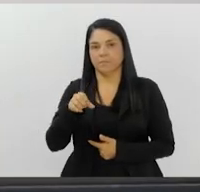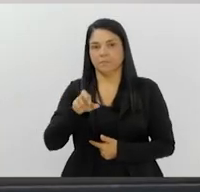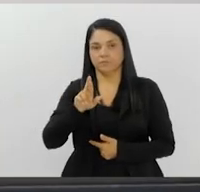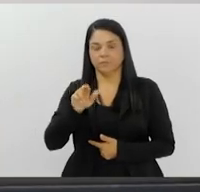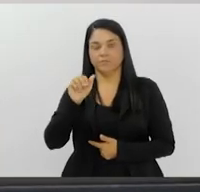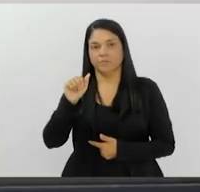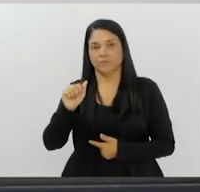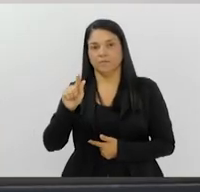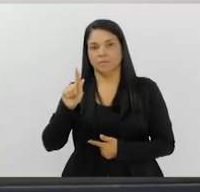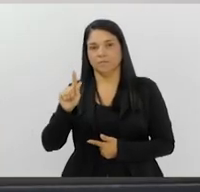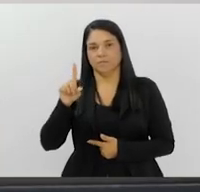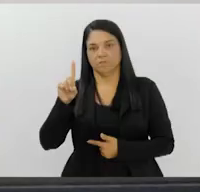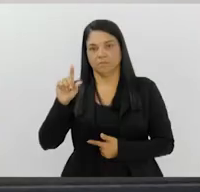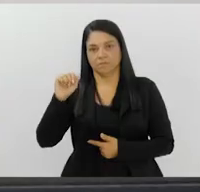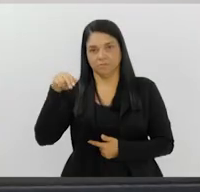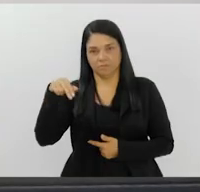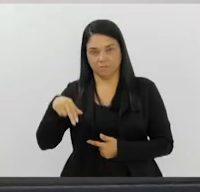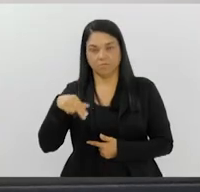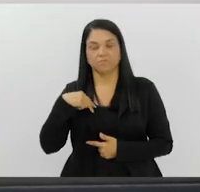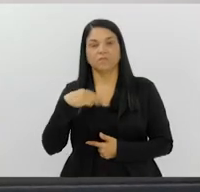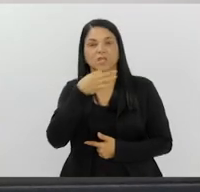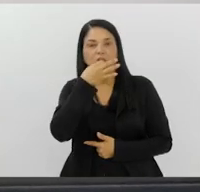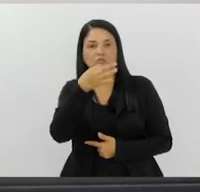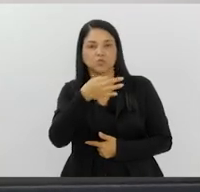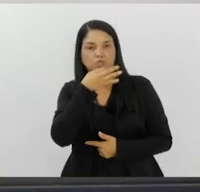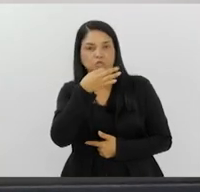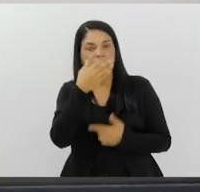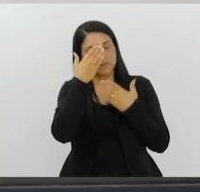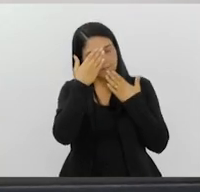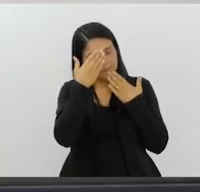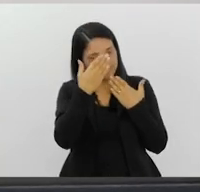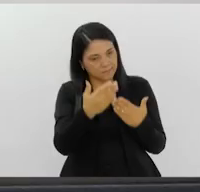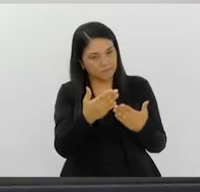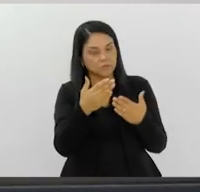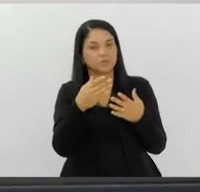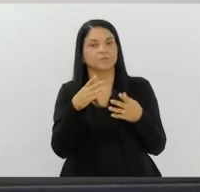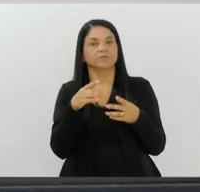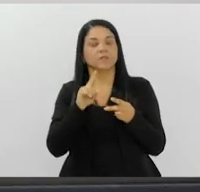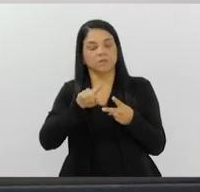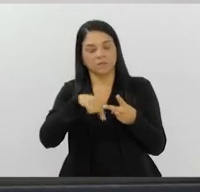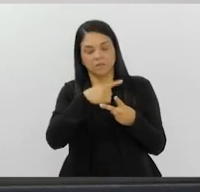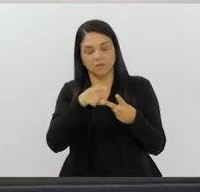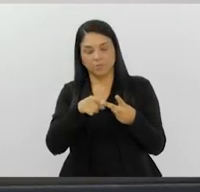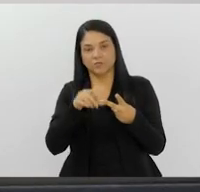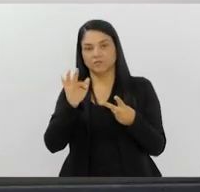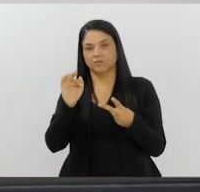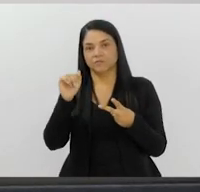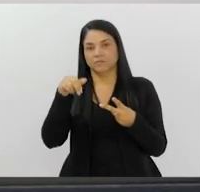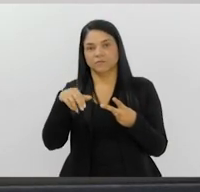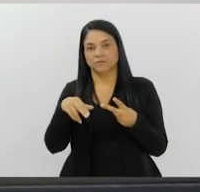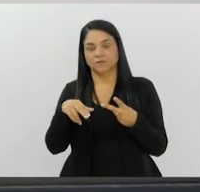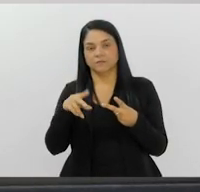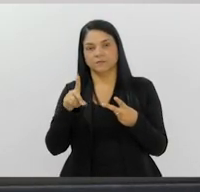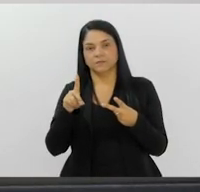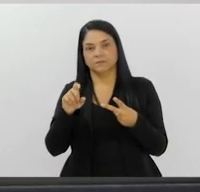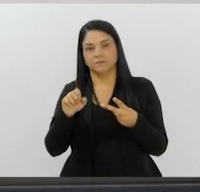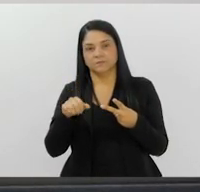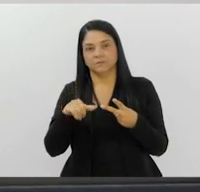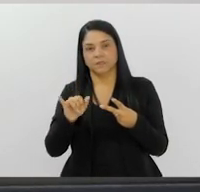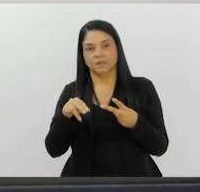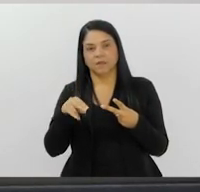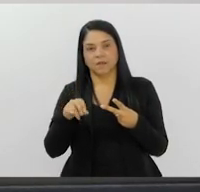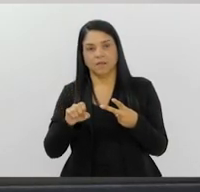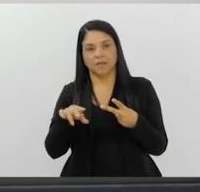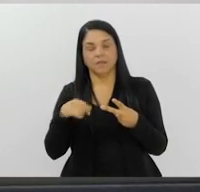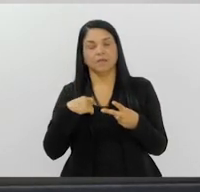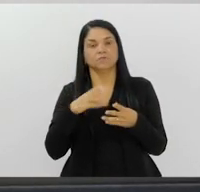exposição que ele fez e as sugestões que a equipe fez e para encerrar depois o Vanderley Pereira que é do Conselho Municipal